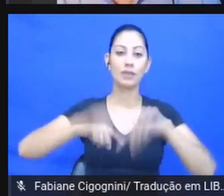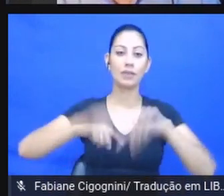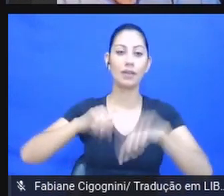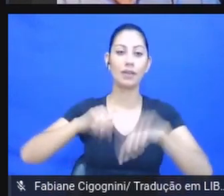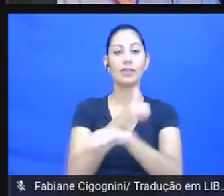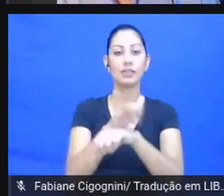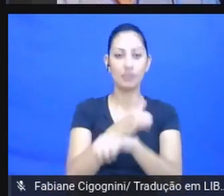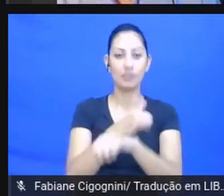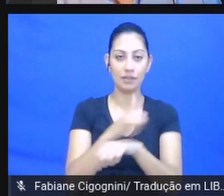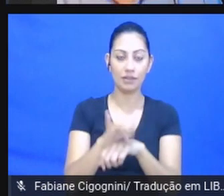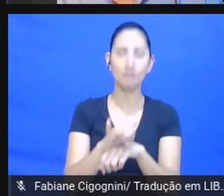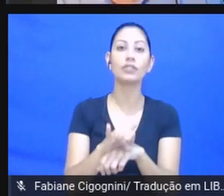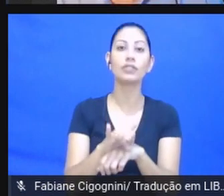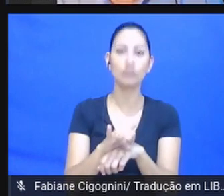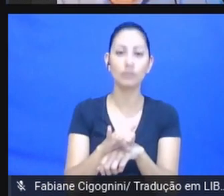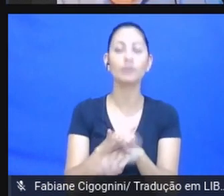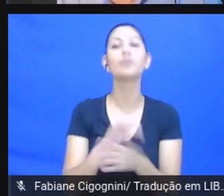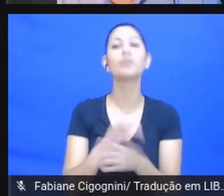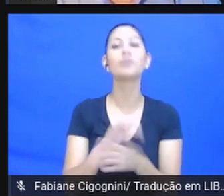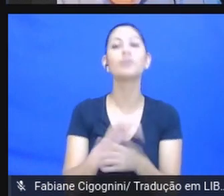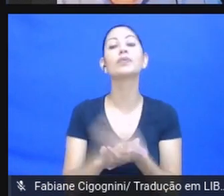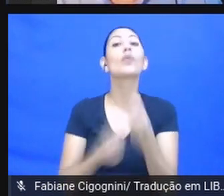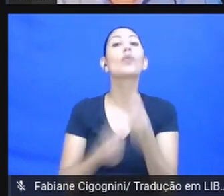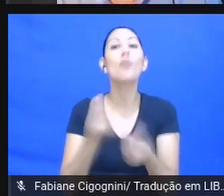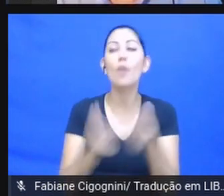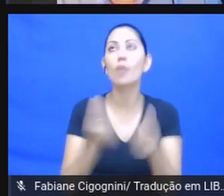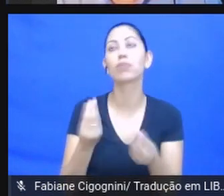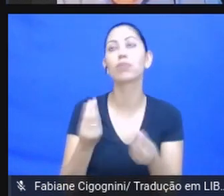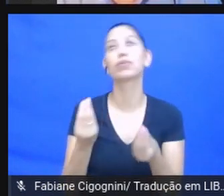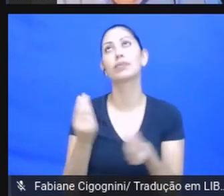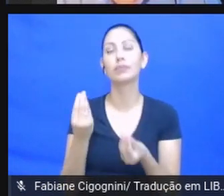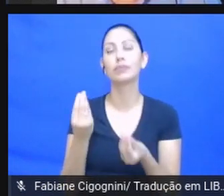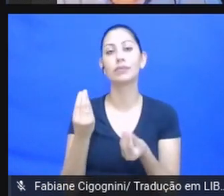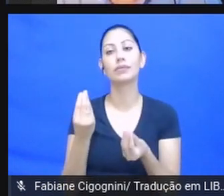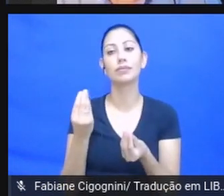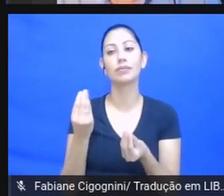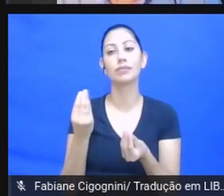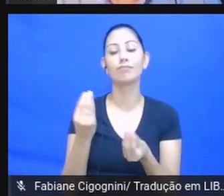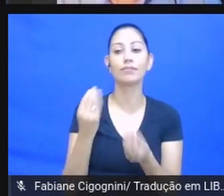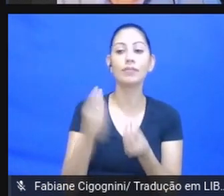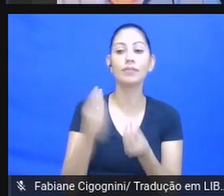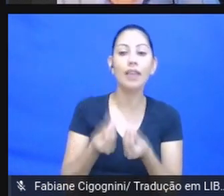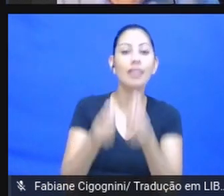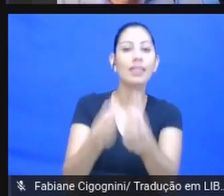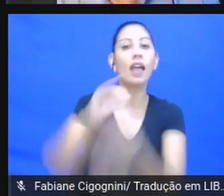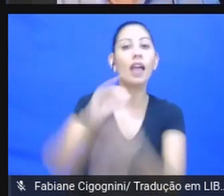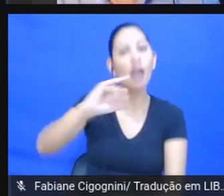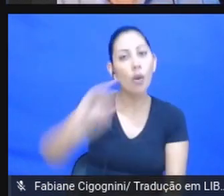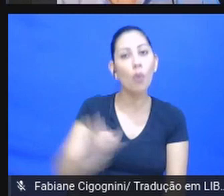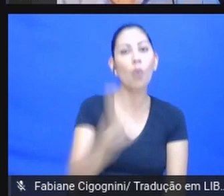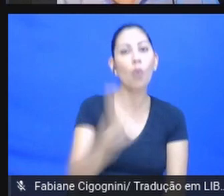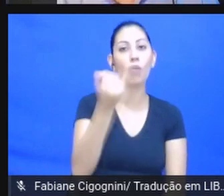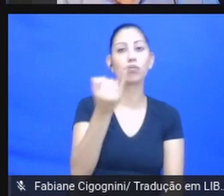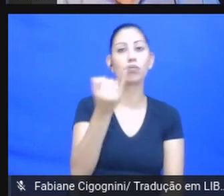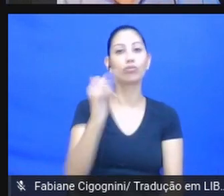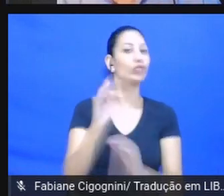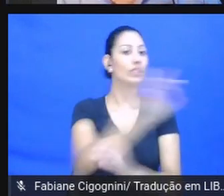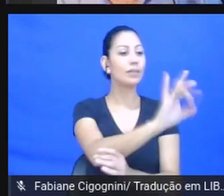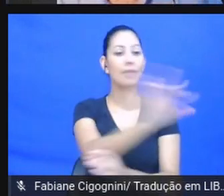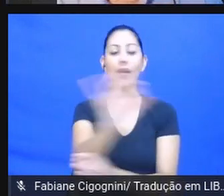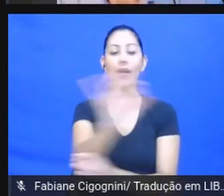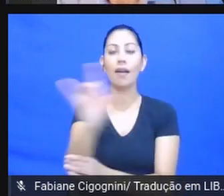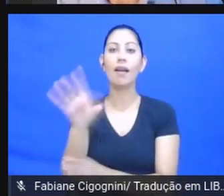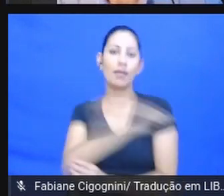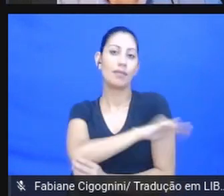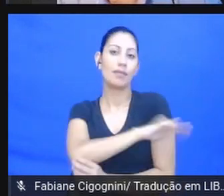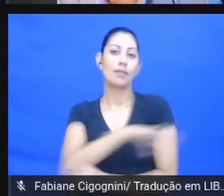a questão é como não deixar ninguém para trás num país tão desigual. Então, esse é um grande problema